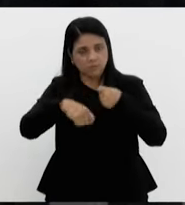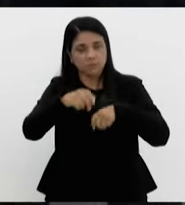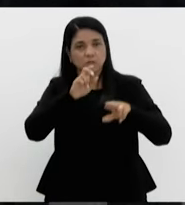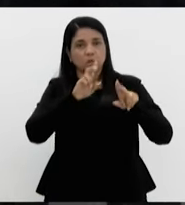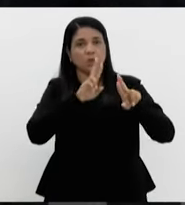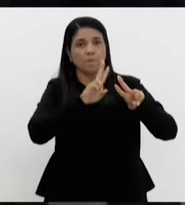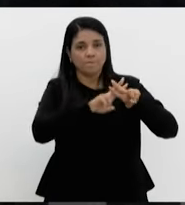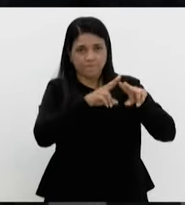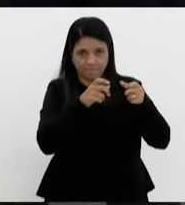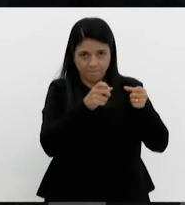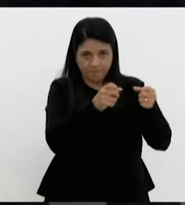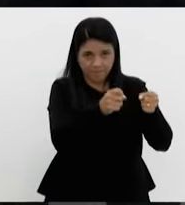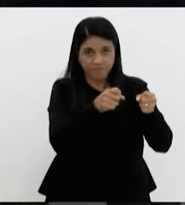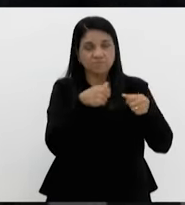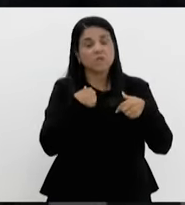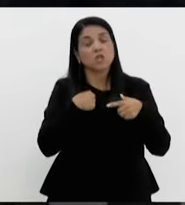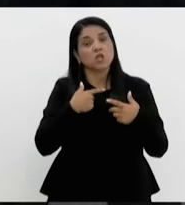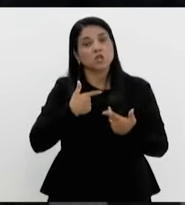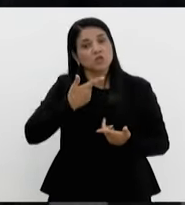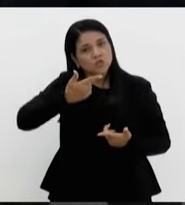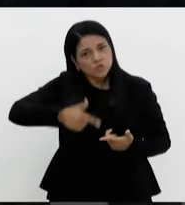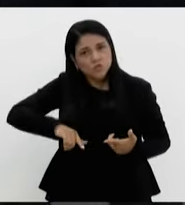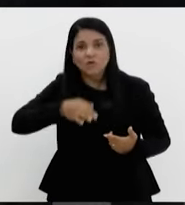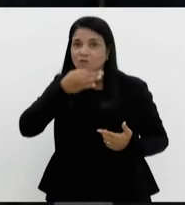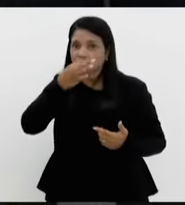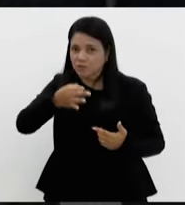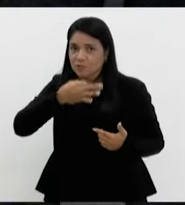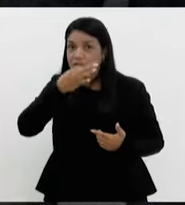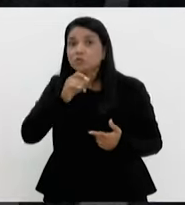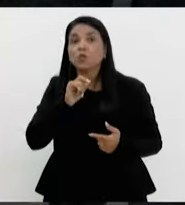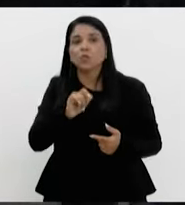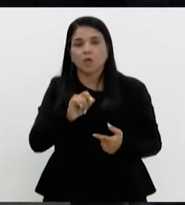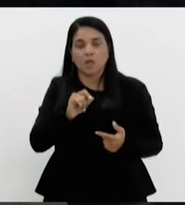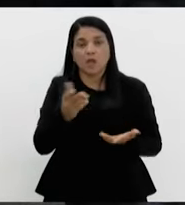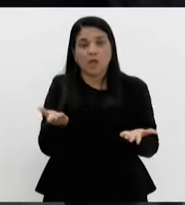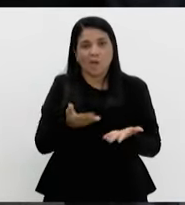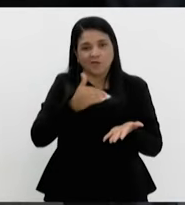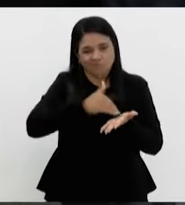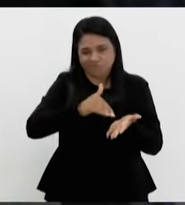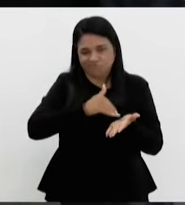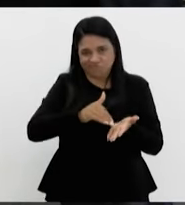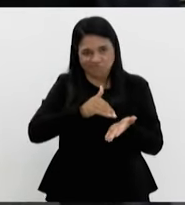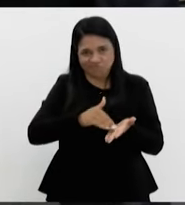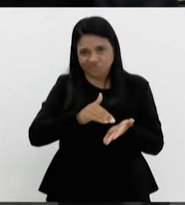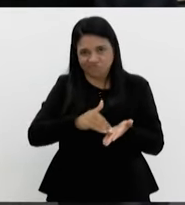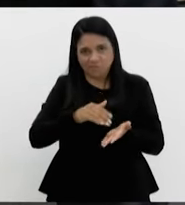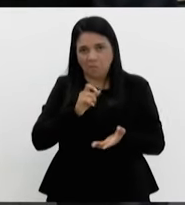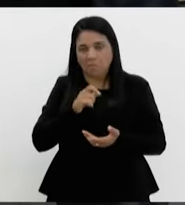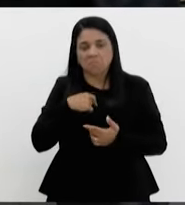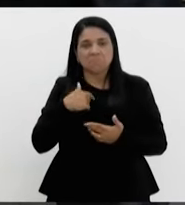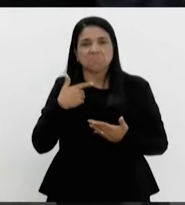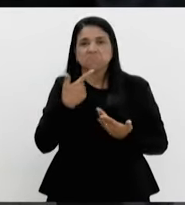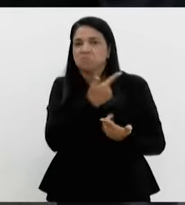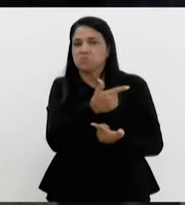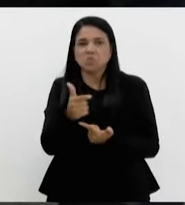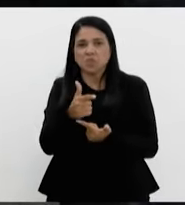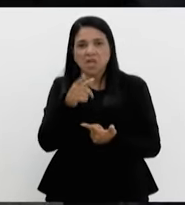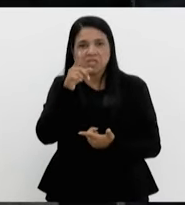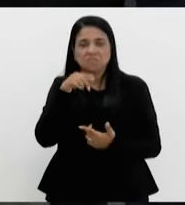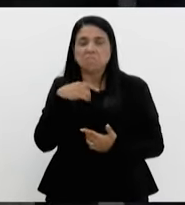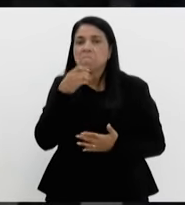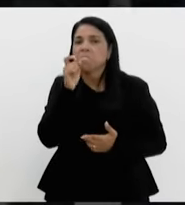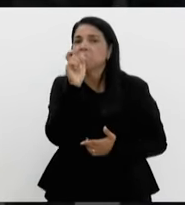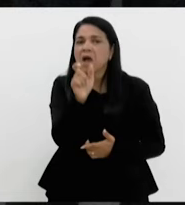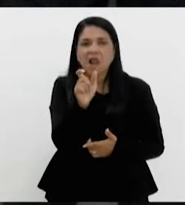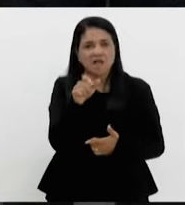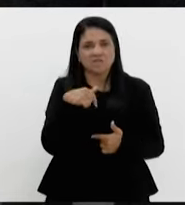faço novamente, e começo essas críticas considerando que a atual secretária não tem palavra, portanto, não tem dignidade para ocupar o cargo que